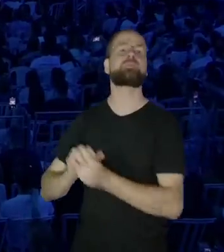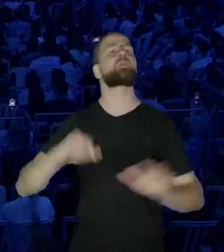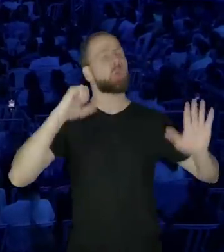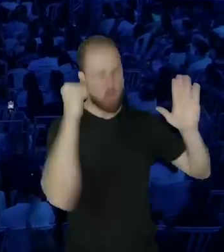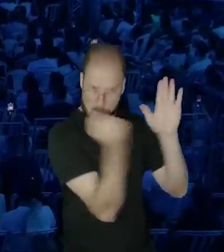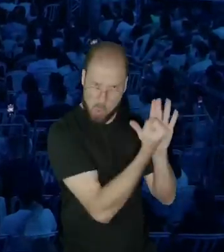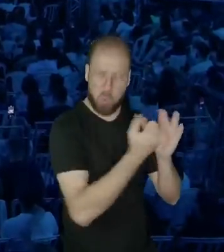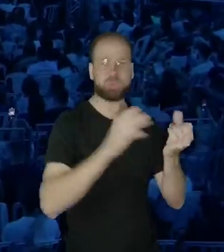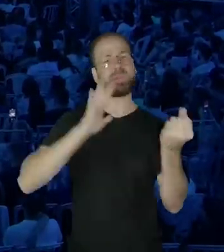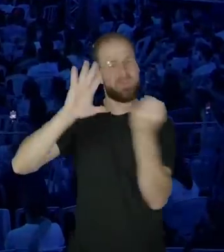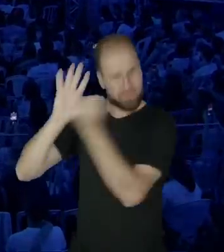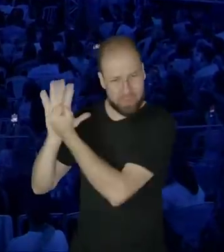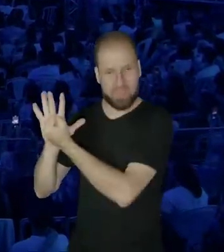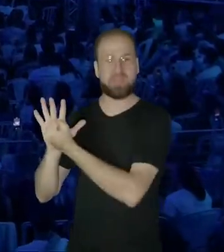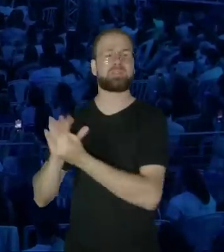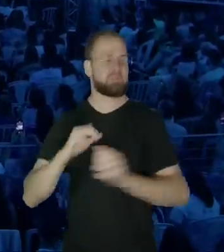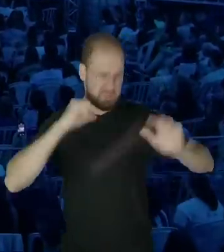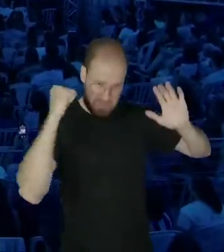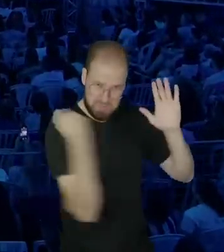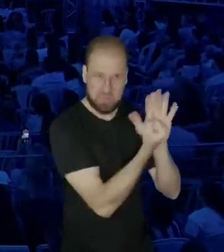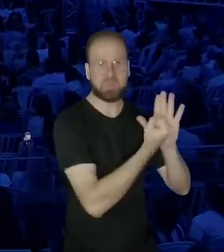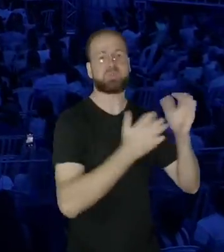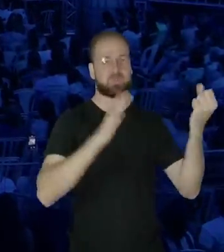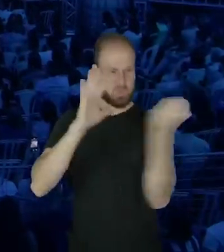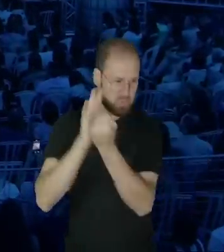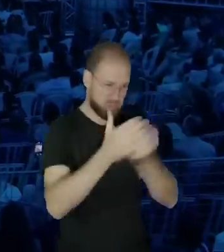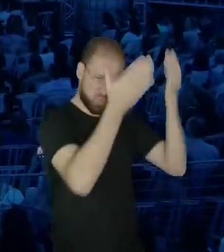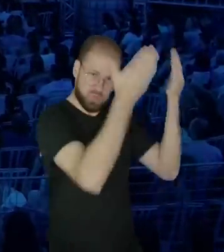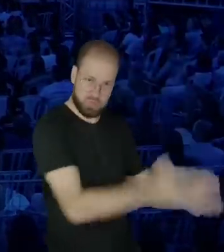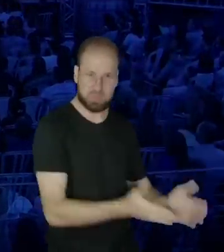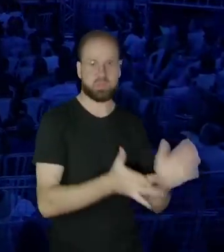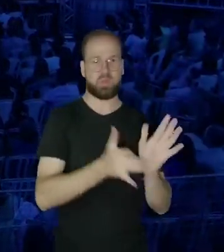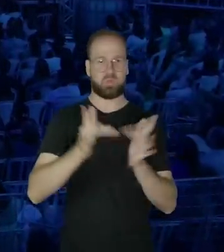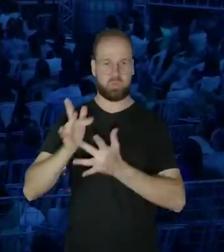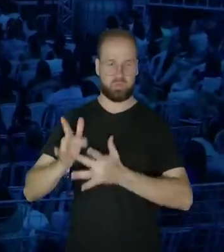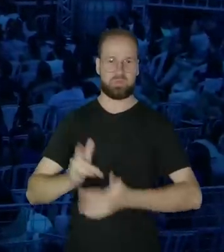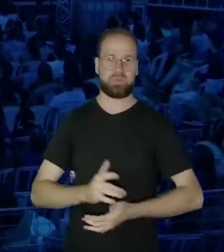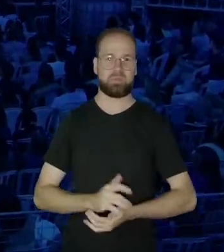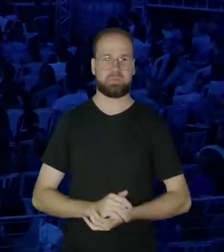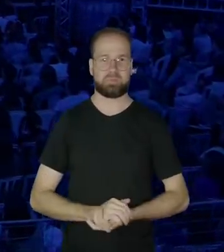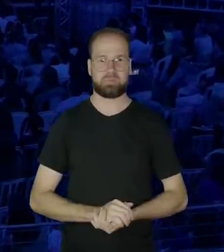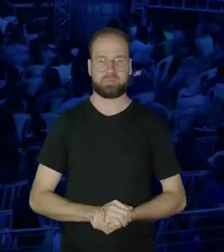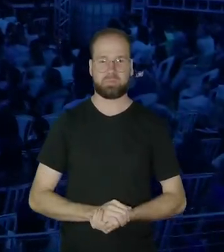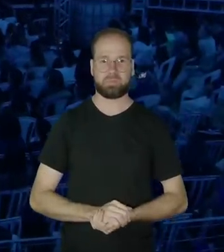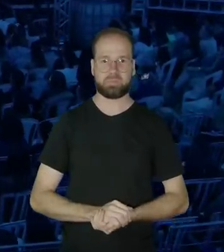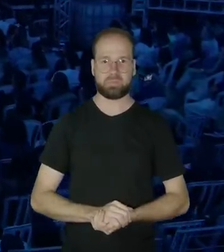crucificam, crucificam, crucifique Jesus.